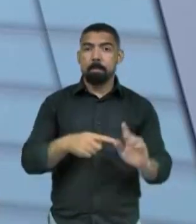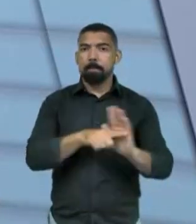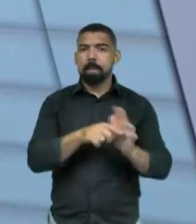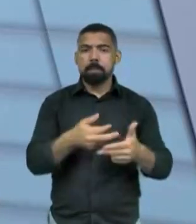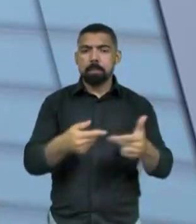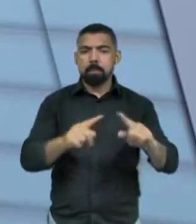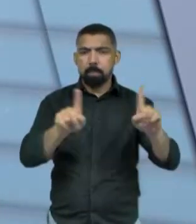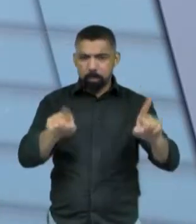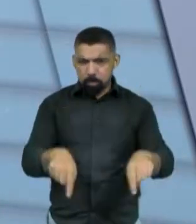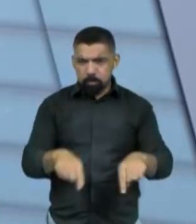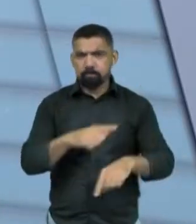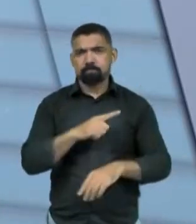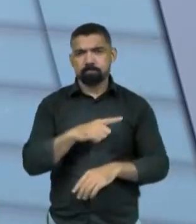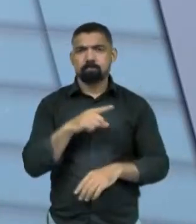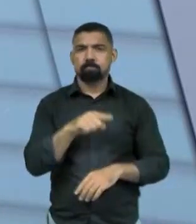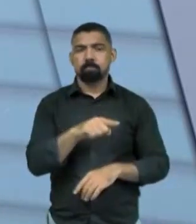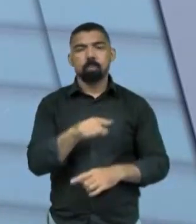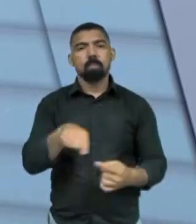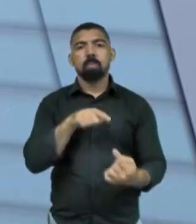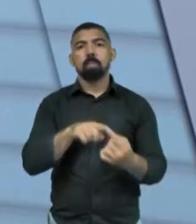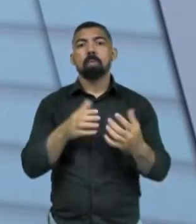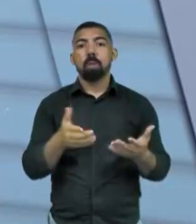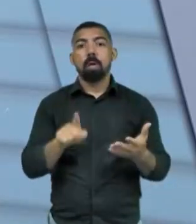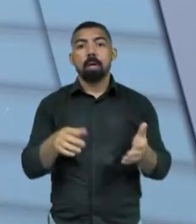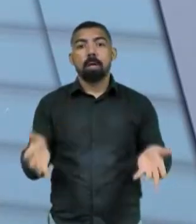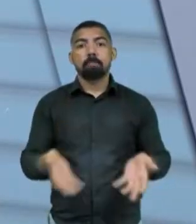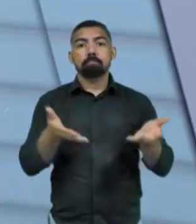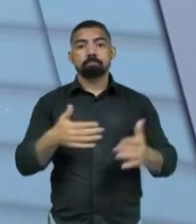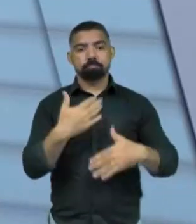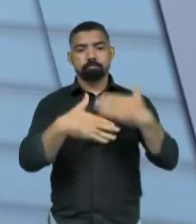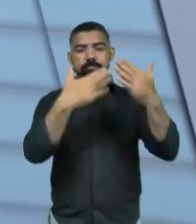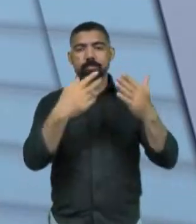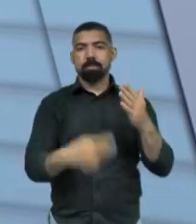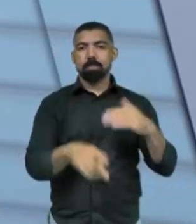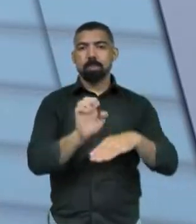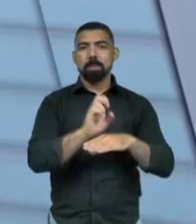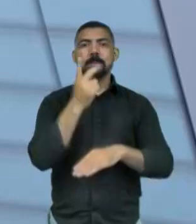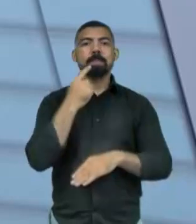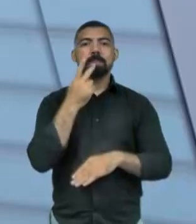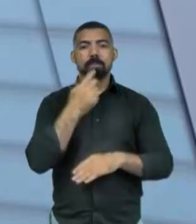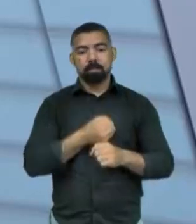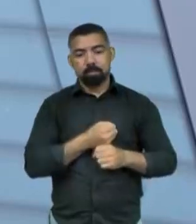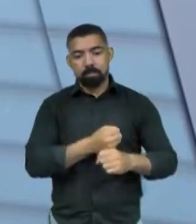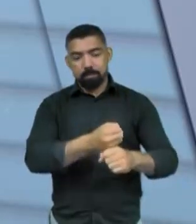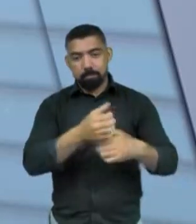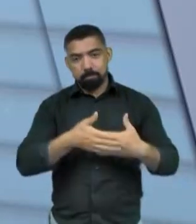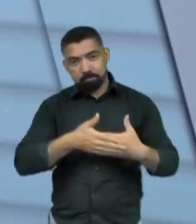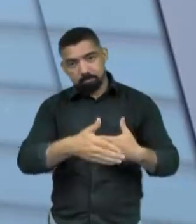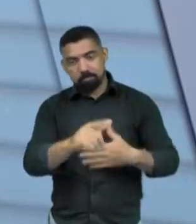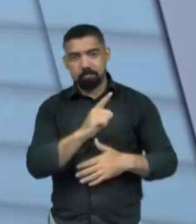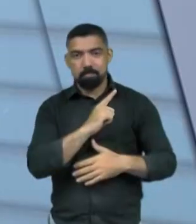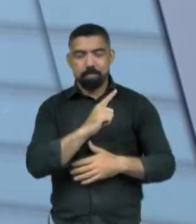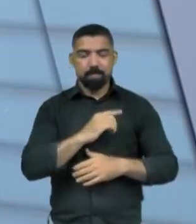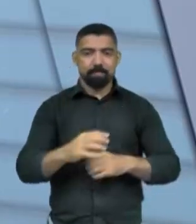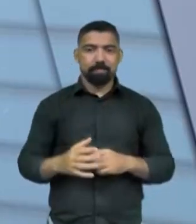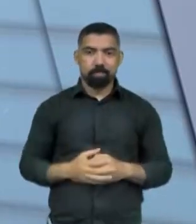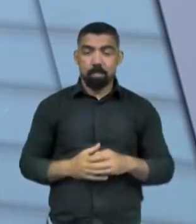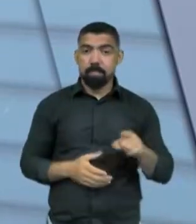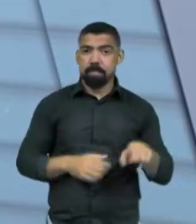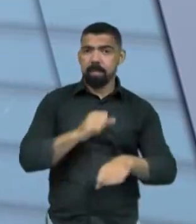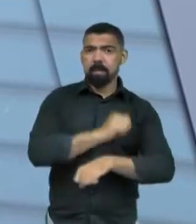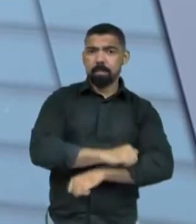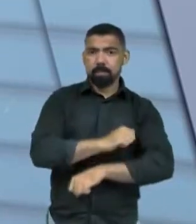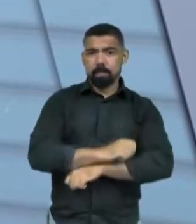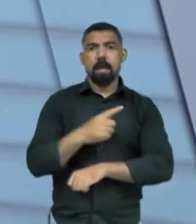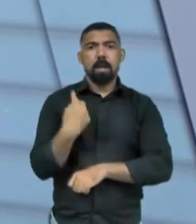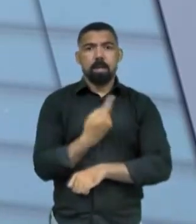projetos que visam impulsionar o desenvolvimento do Ceará nos próximos anos. Bom, essa plataforma, que a